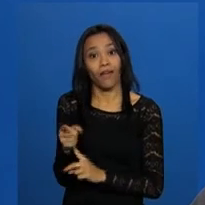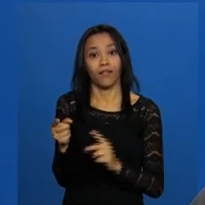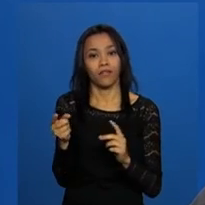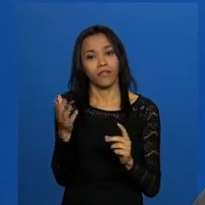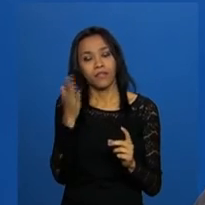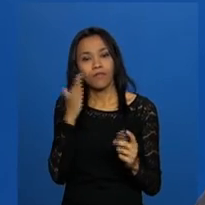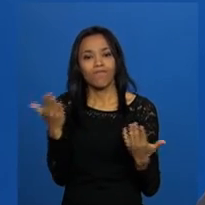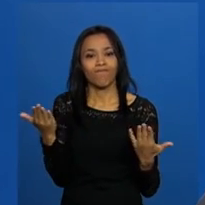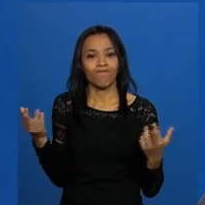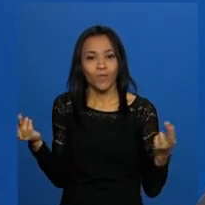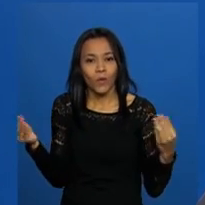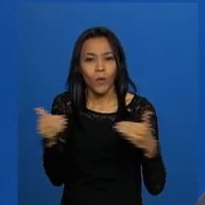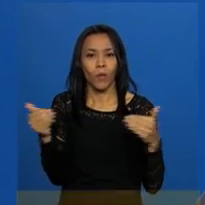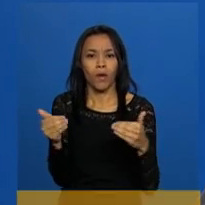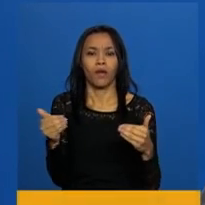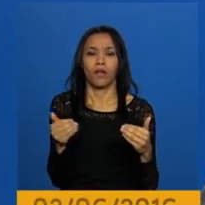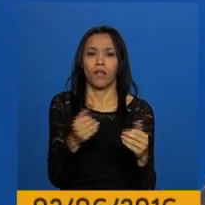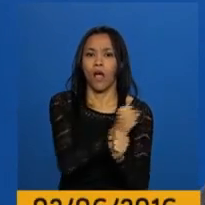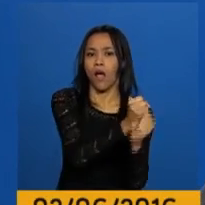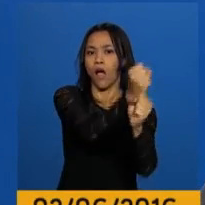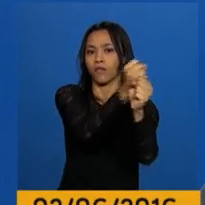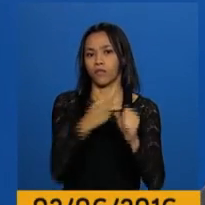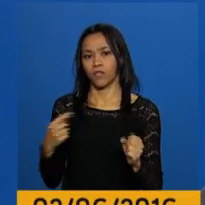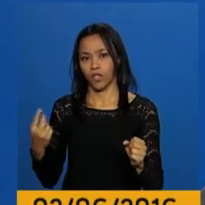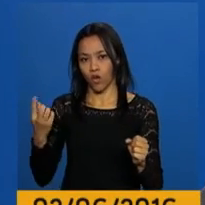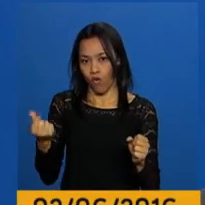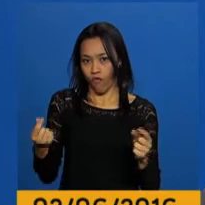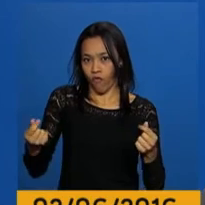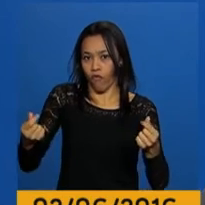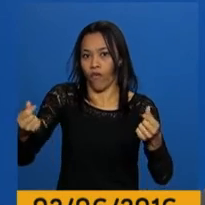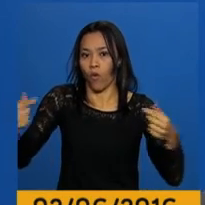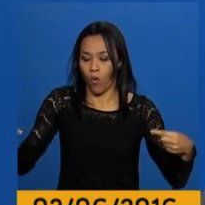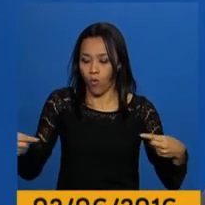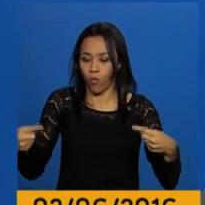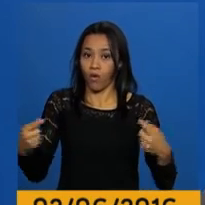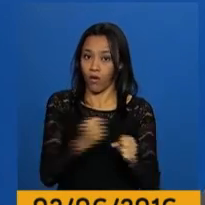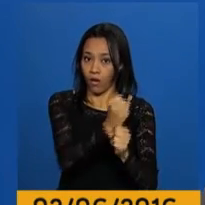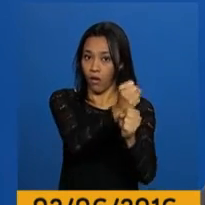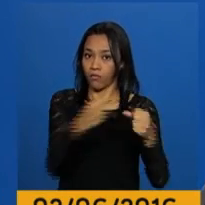e, novamente frisando, como eu já disse, significa uma evolução